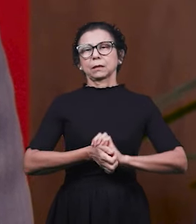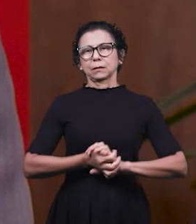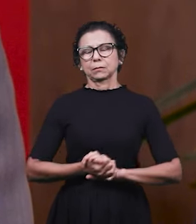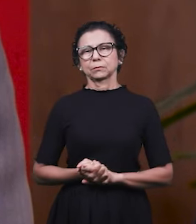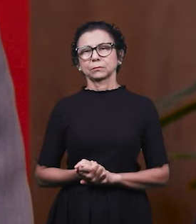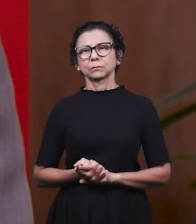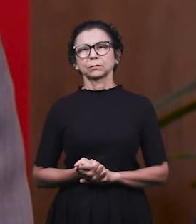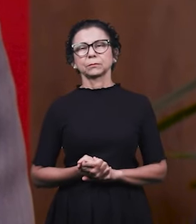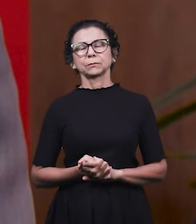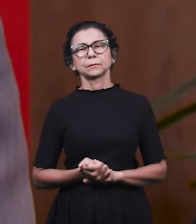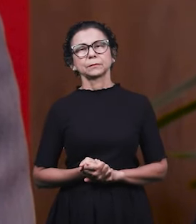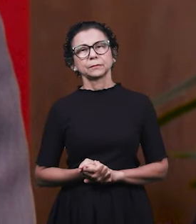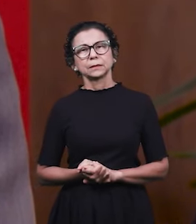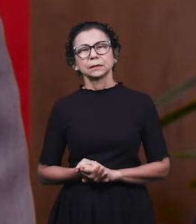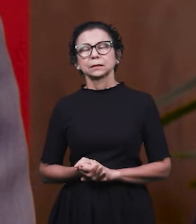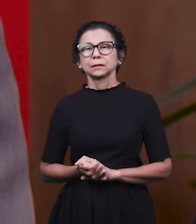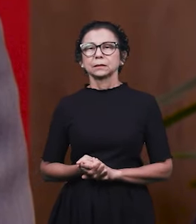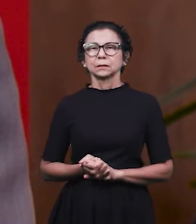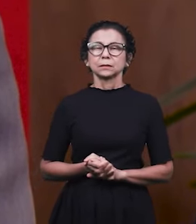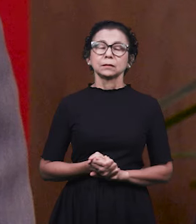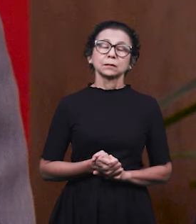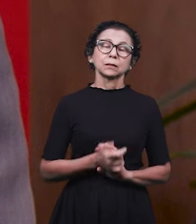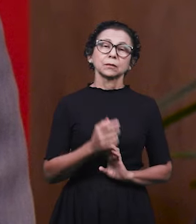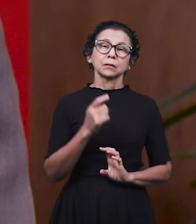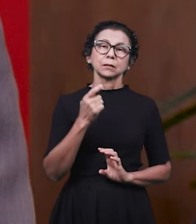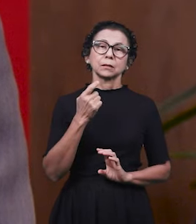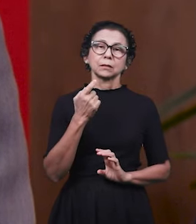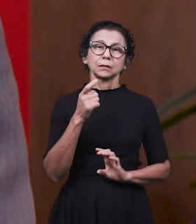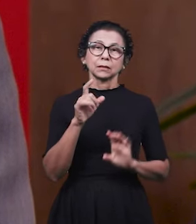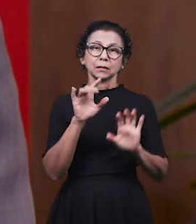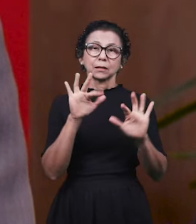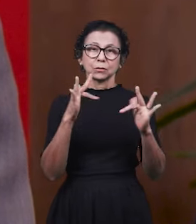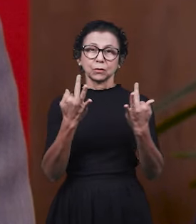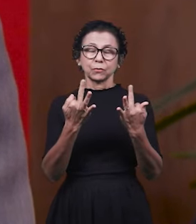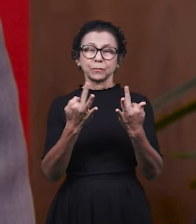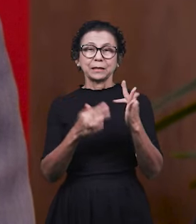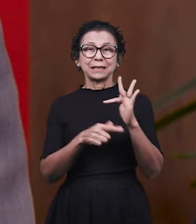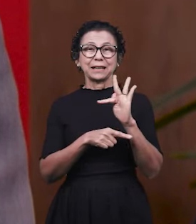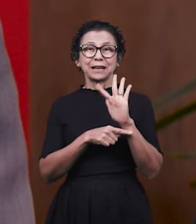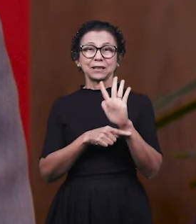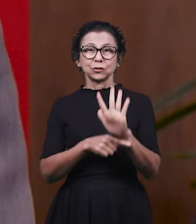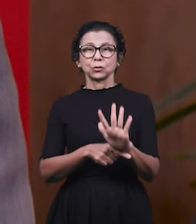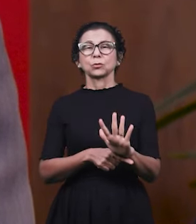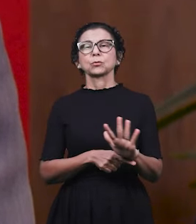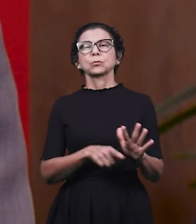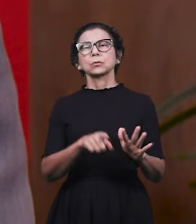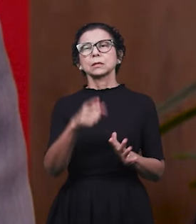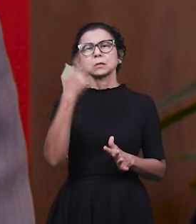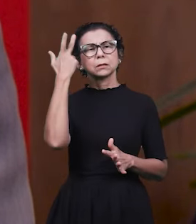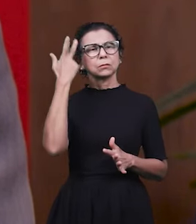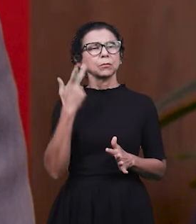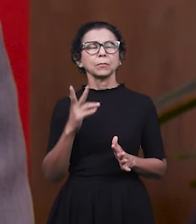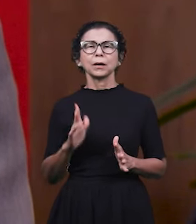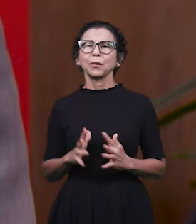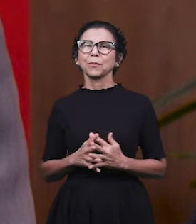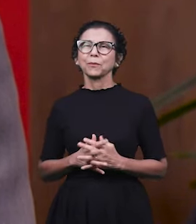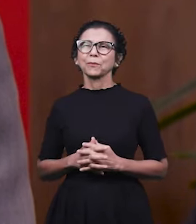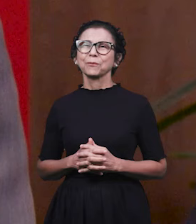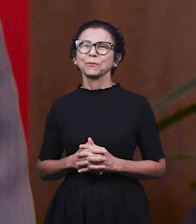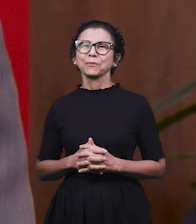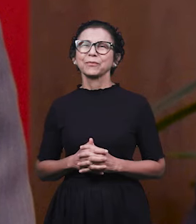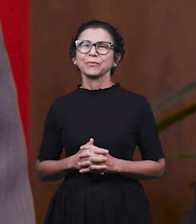ajude a sua família e a sua família te ajude a que aquilo se torne uma realidade em sua vida. Naquele momento,